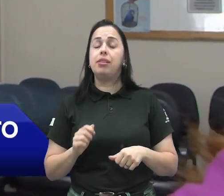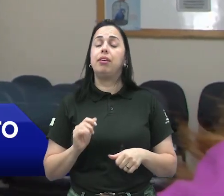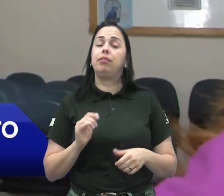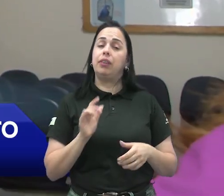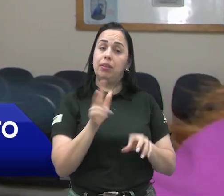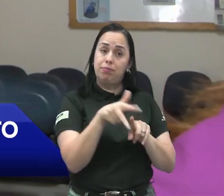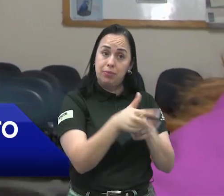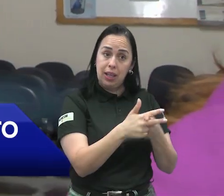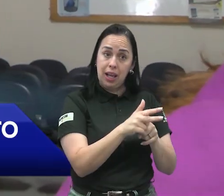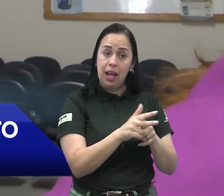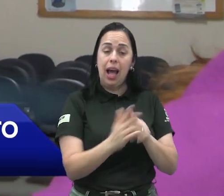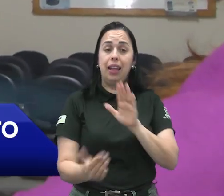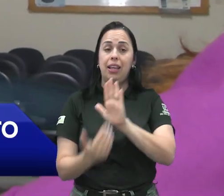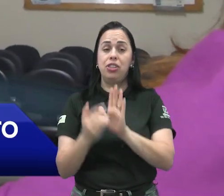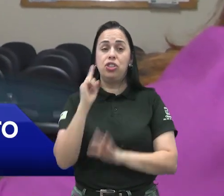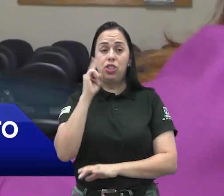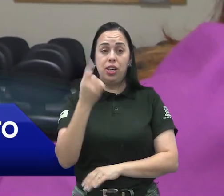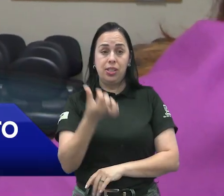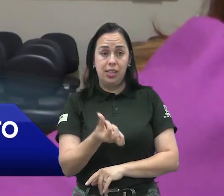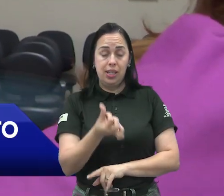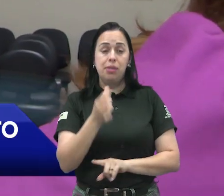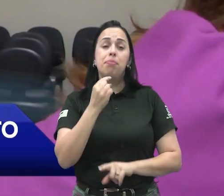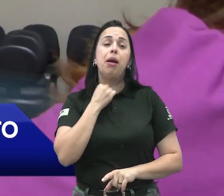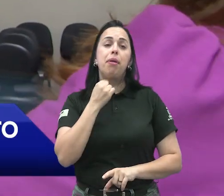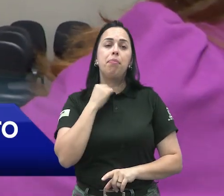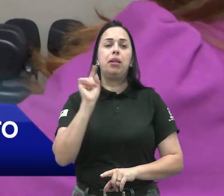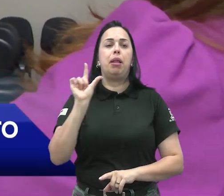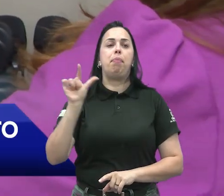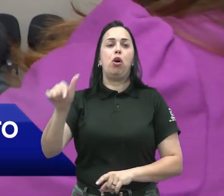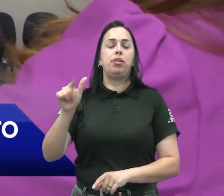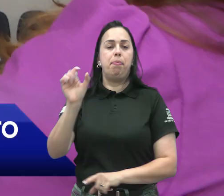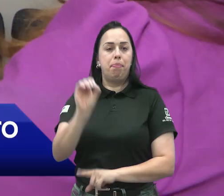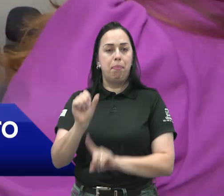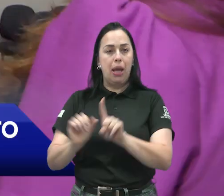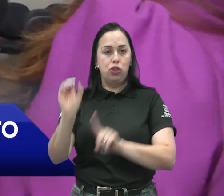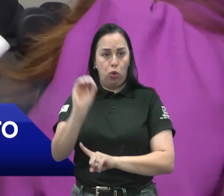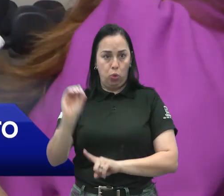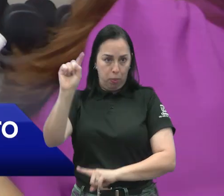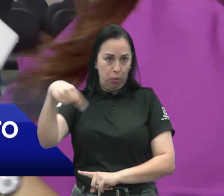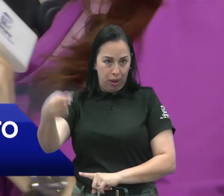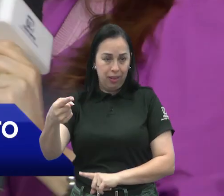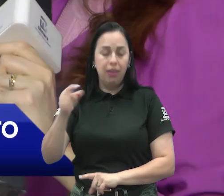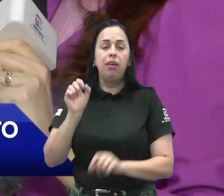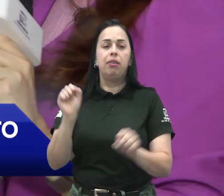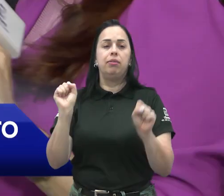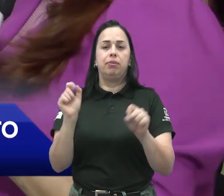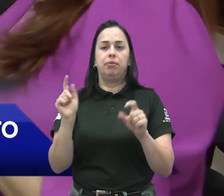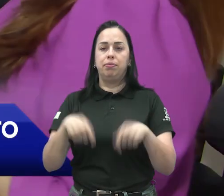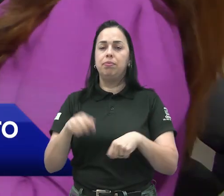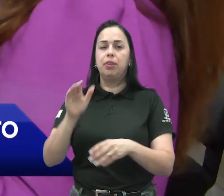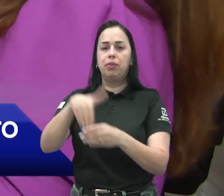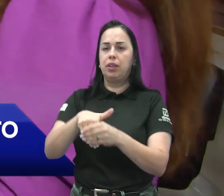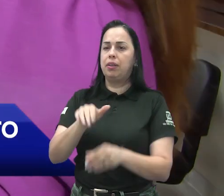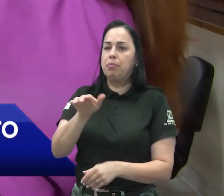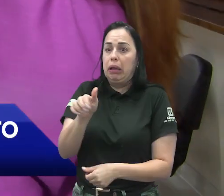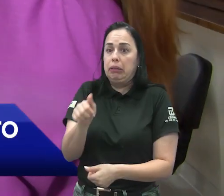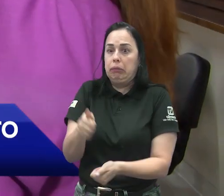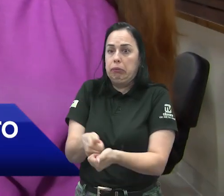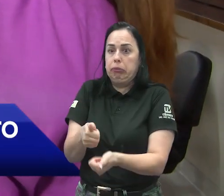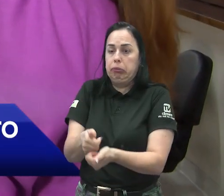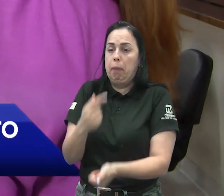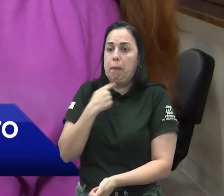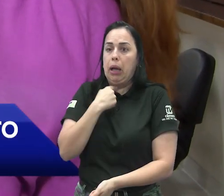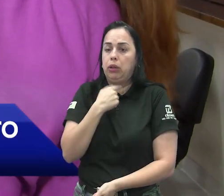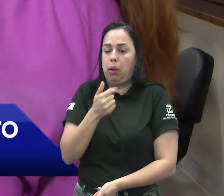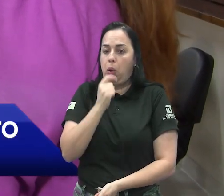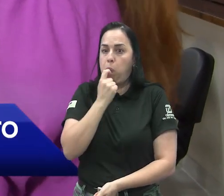fazer essa regularização antes de 6 de maio para que eles possam votar em outubro do ano que vem. E a gente pensa que não, mas é um prazo que está apertado, né? Logo,